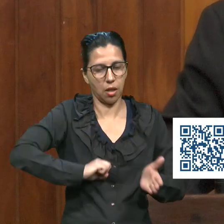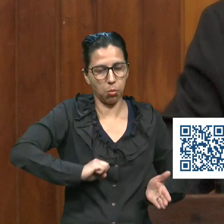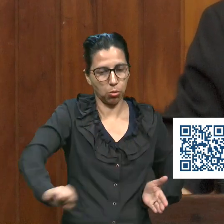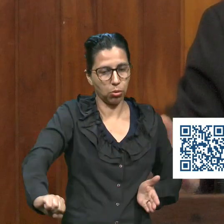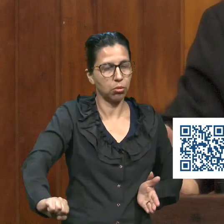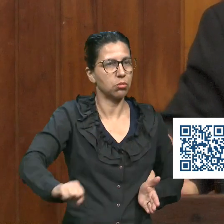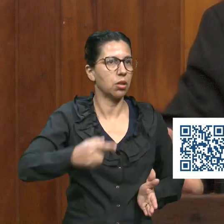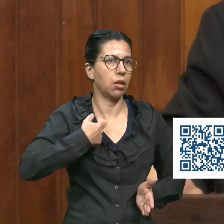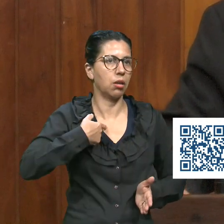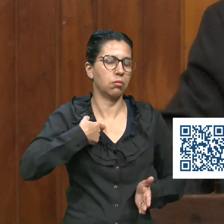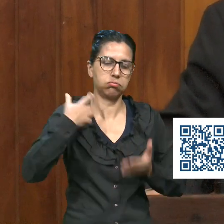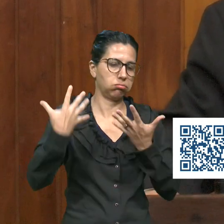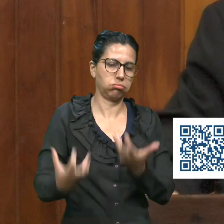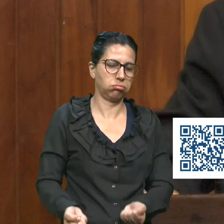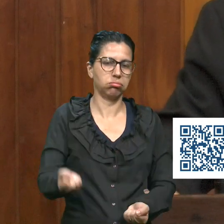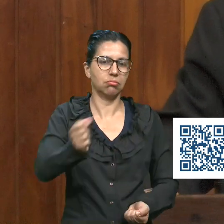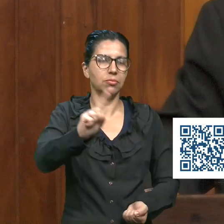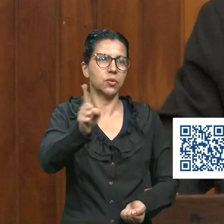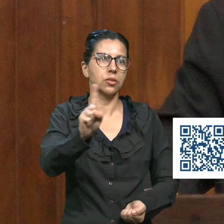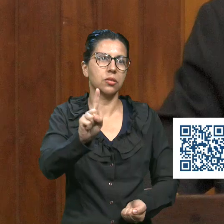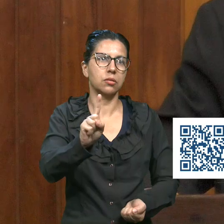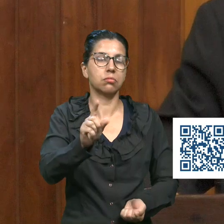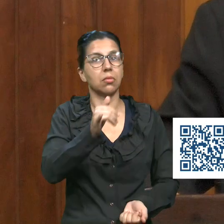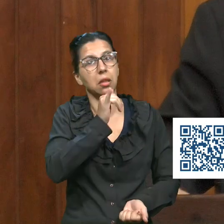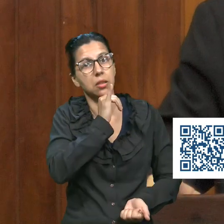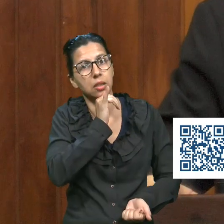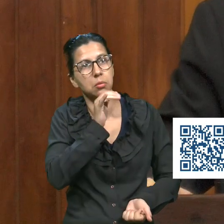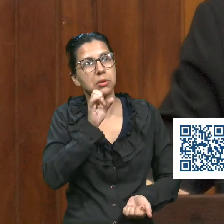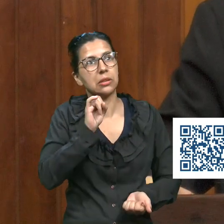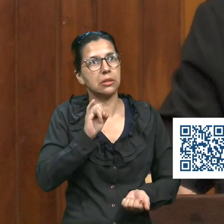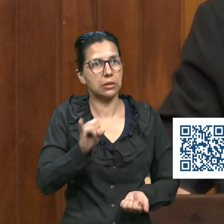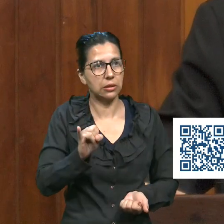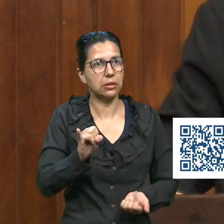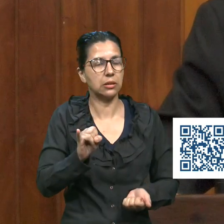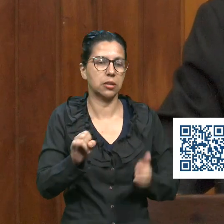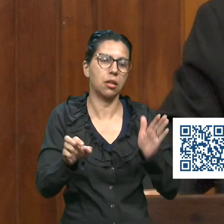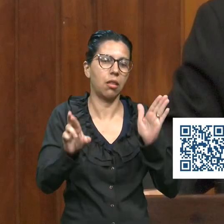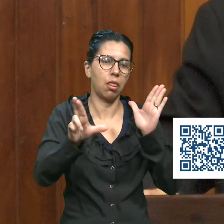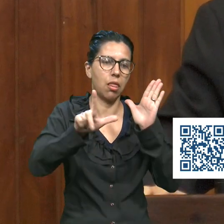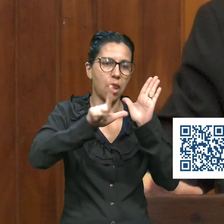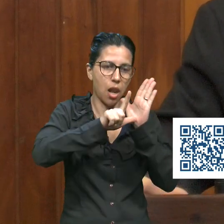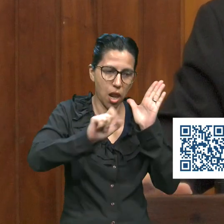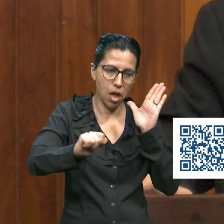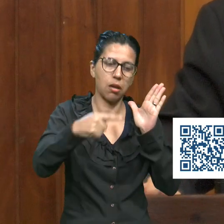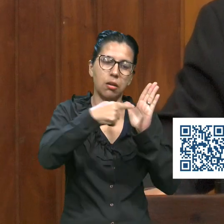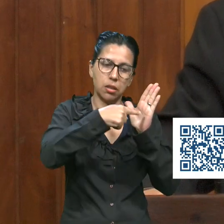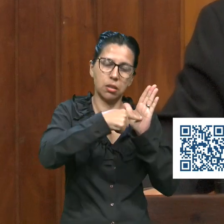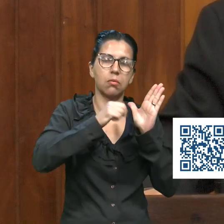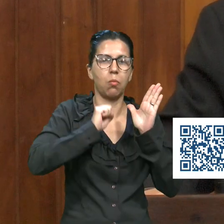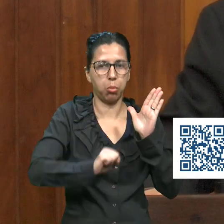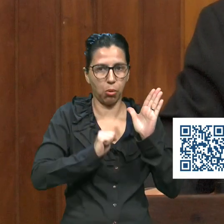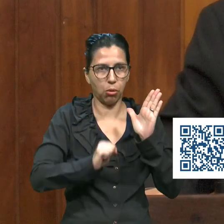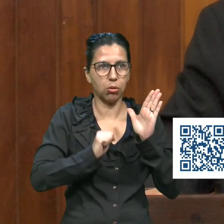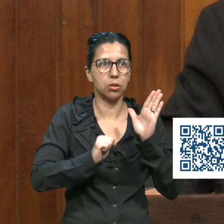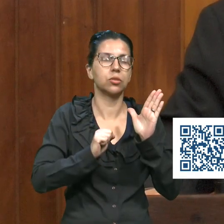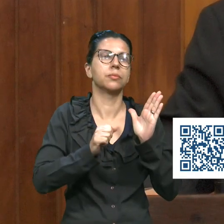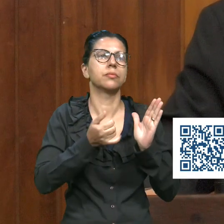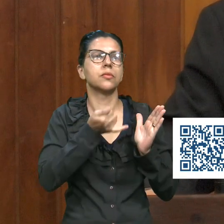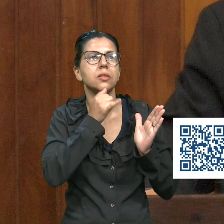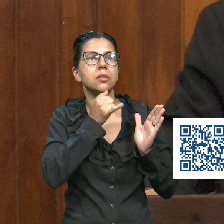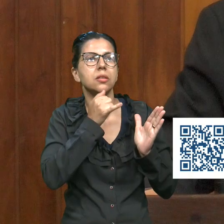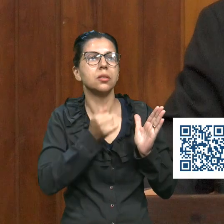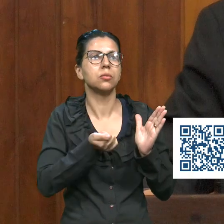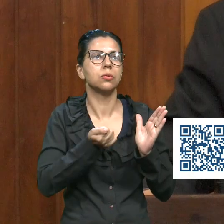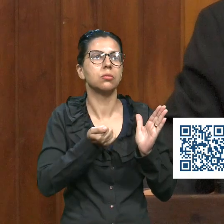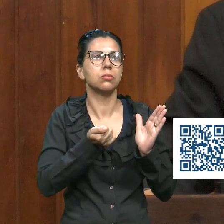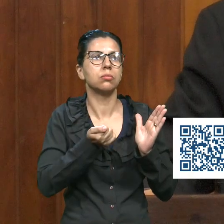aborto, a não ser nos casos já previstos em lei, não é? Que é o caso